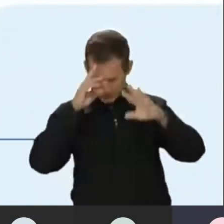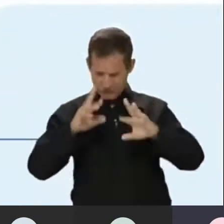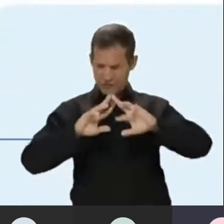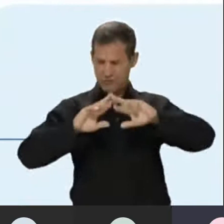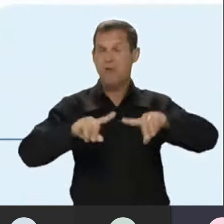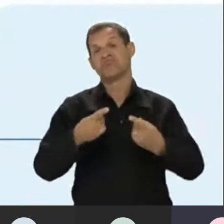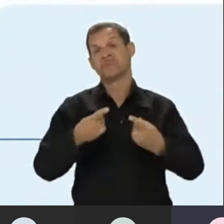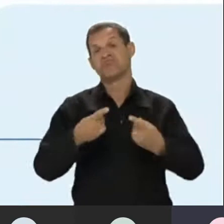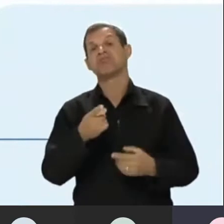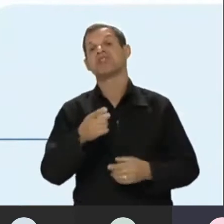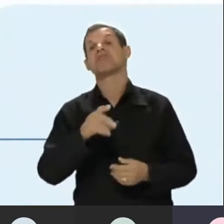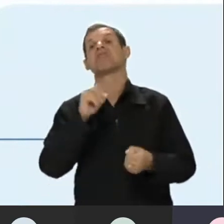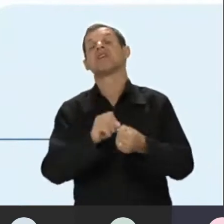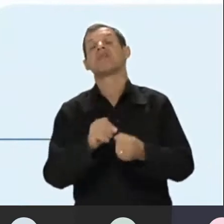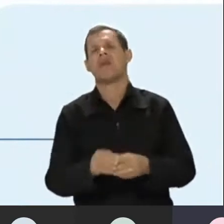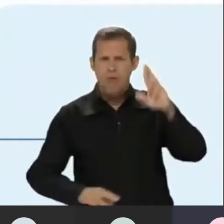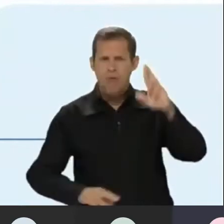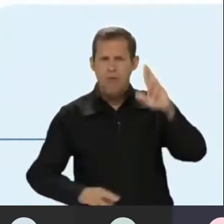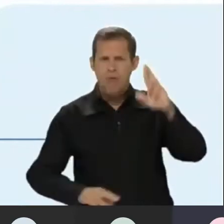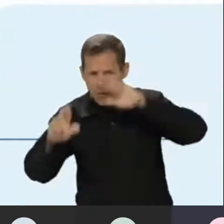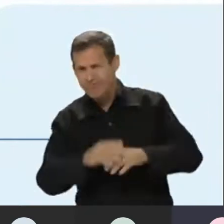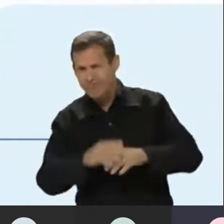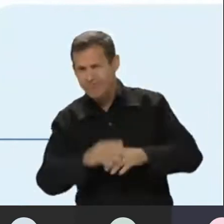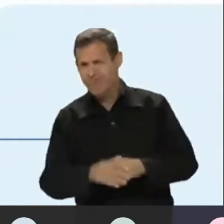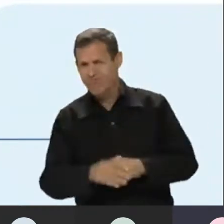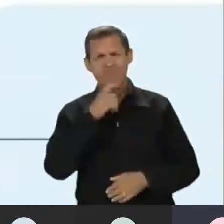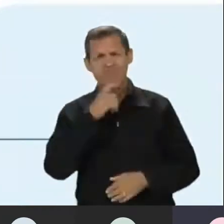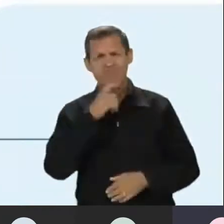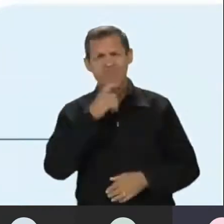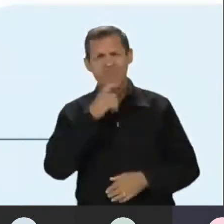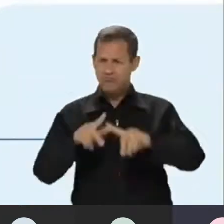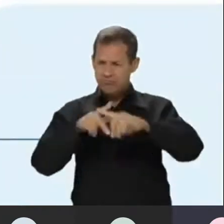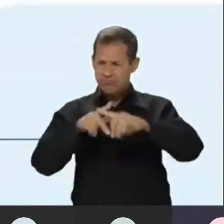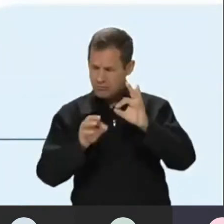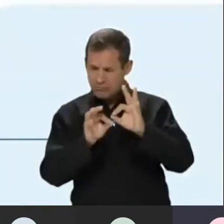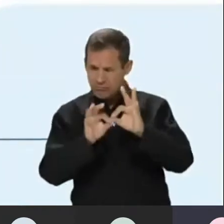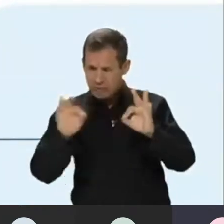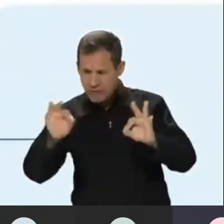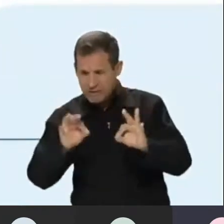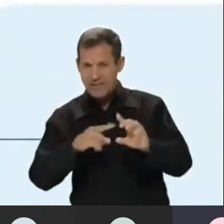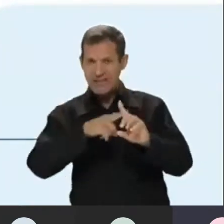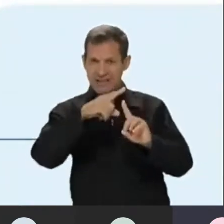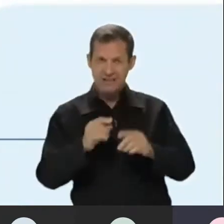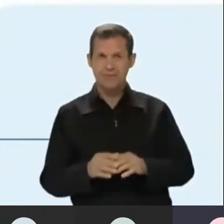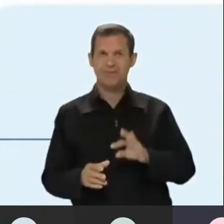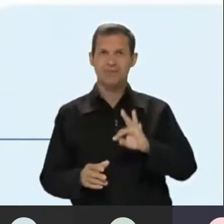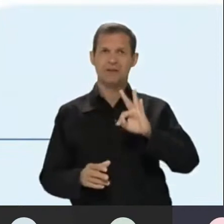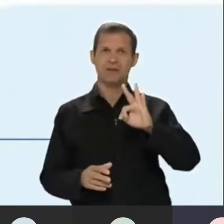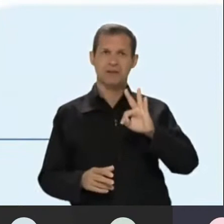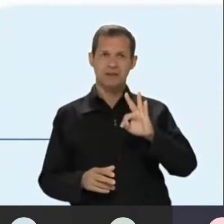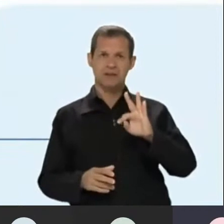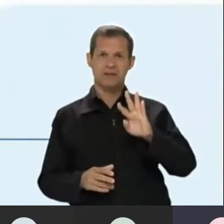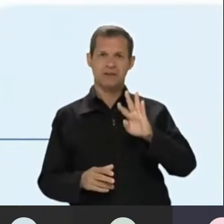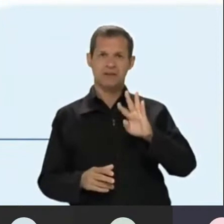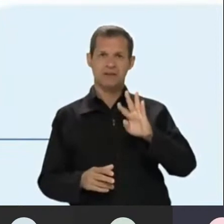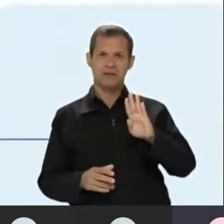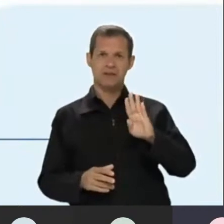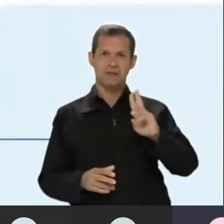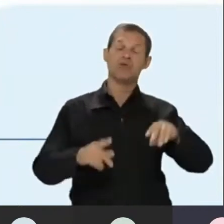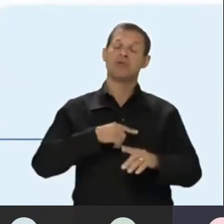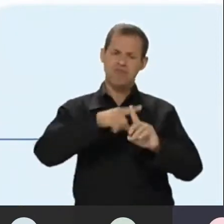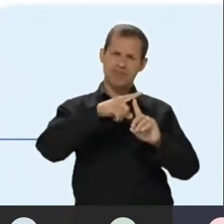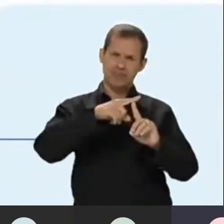contrário. E se você fez uma análise, você não tinha o equipamento que mede a temperatura de bulbo úmido, você só